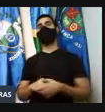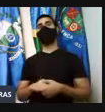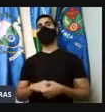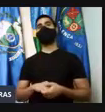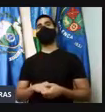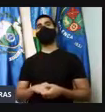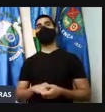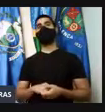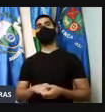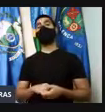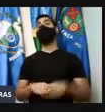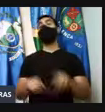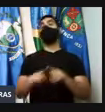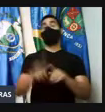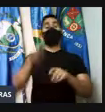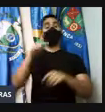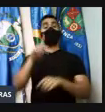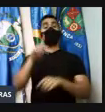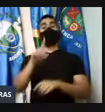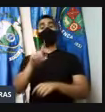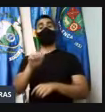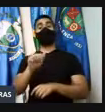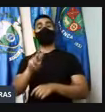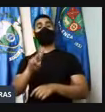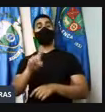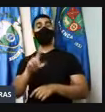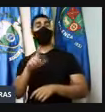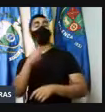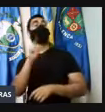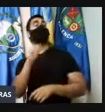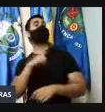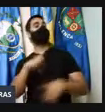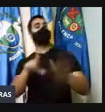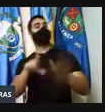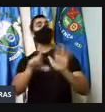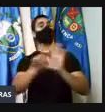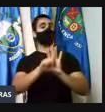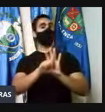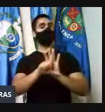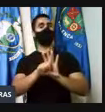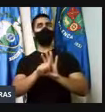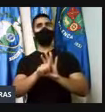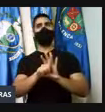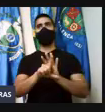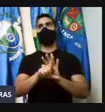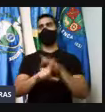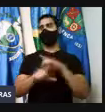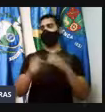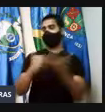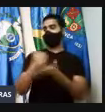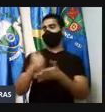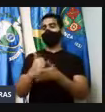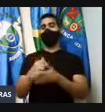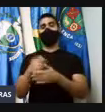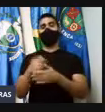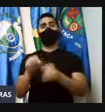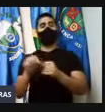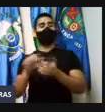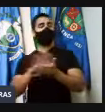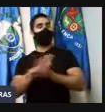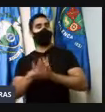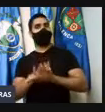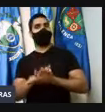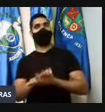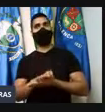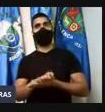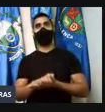sendo que, como o vereador David citou, existem leis que amparam nossa convocação e nada foi feito. Hoje,